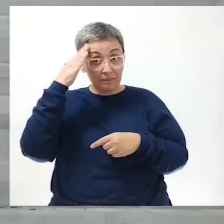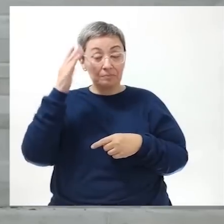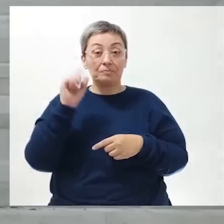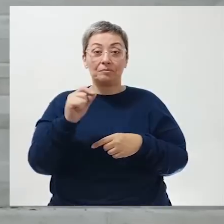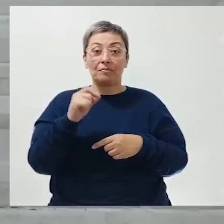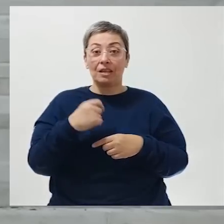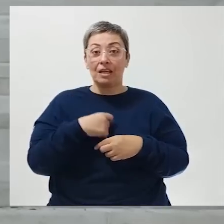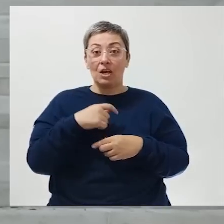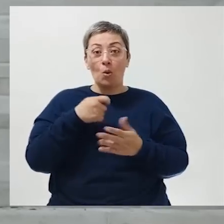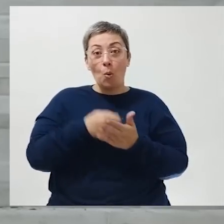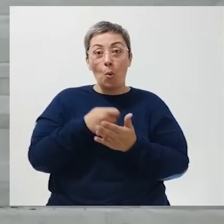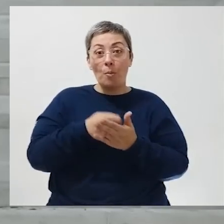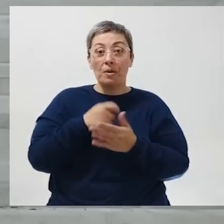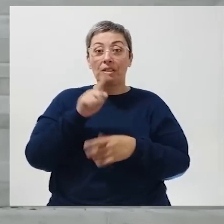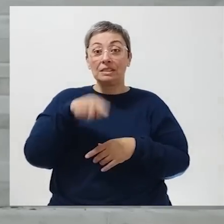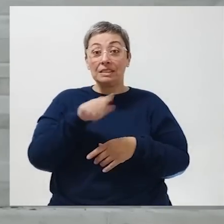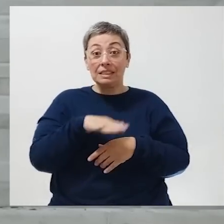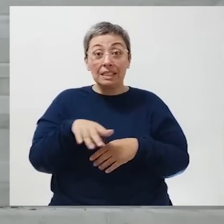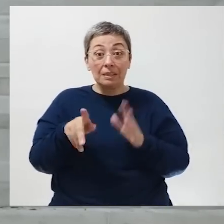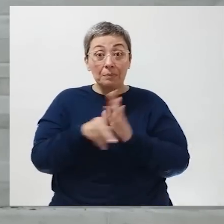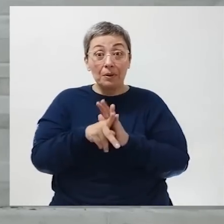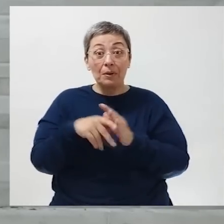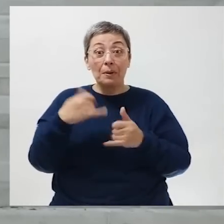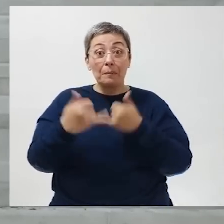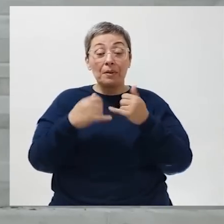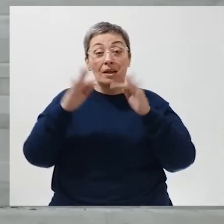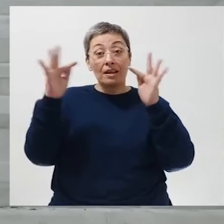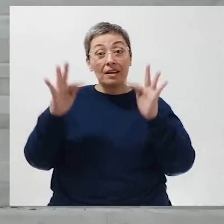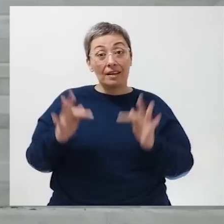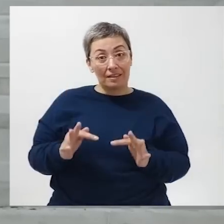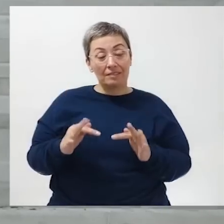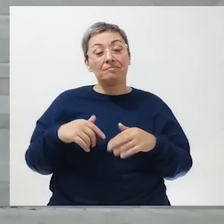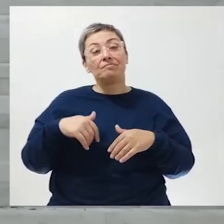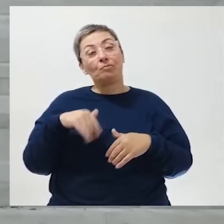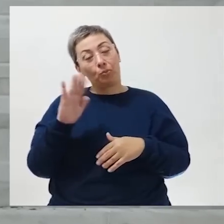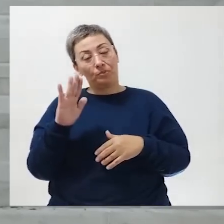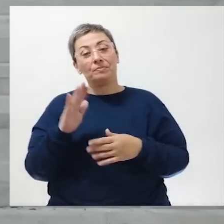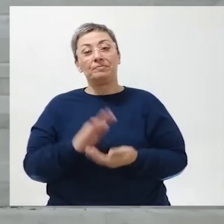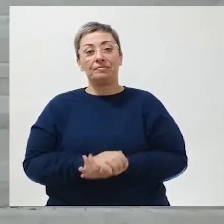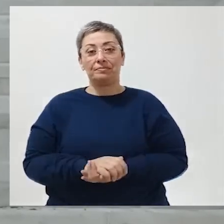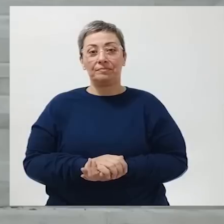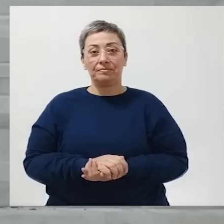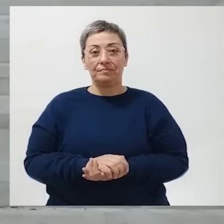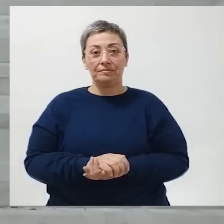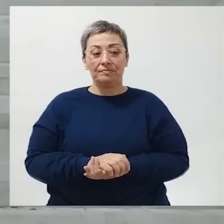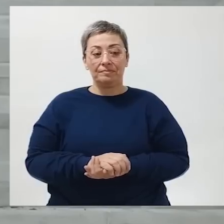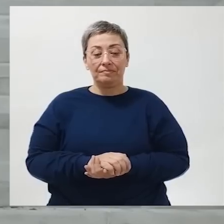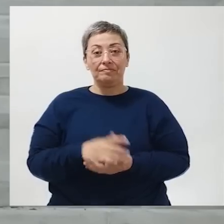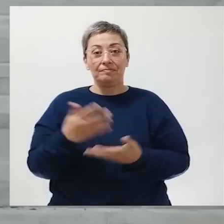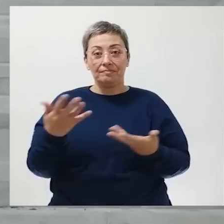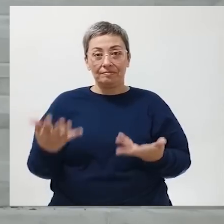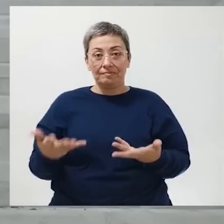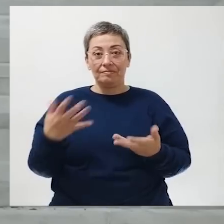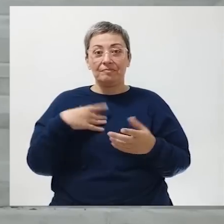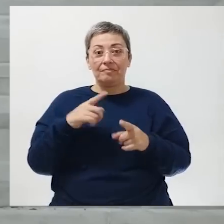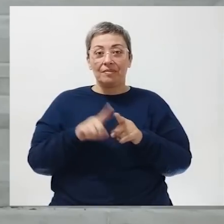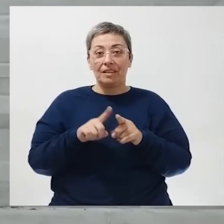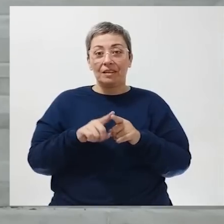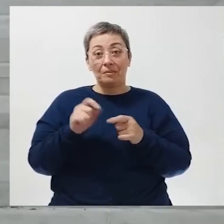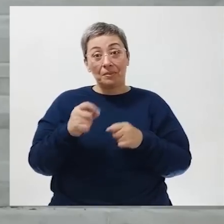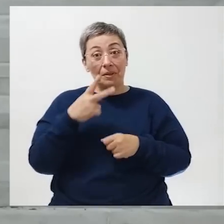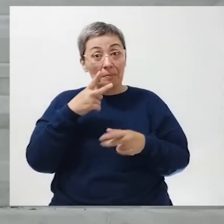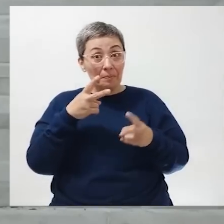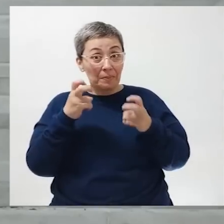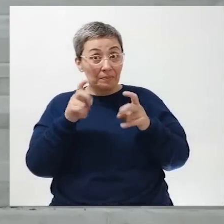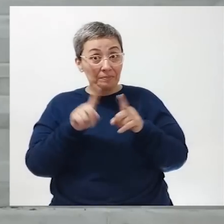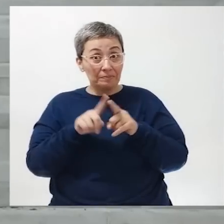né? Obrigação de criança é o quê? Ser feliz e brincar muito. E como puderam